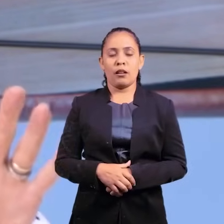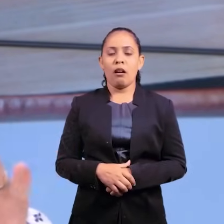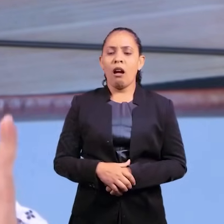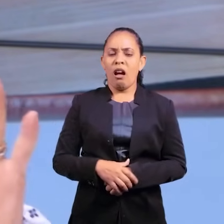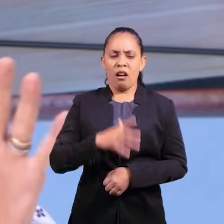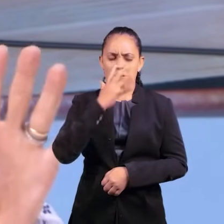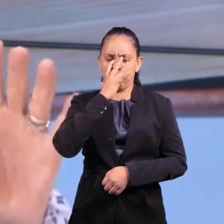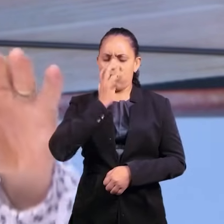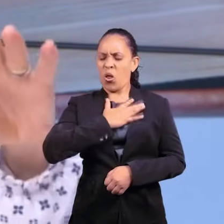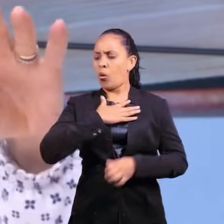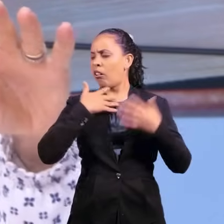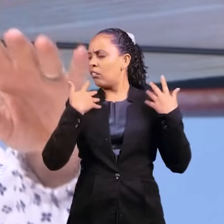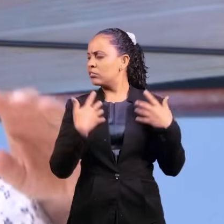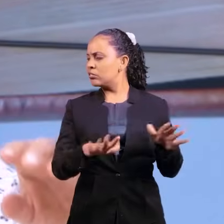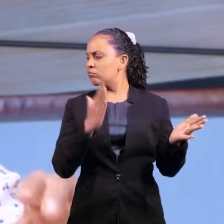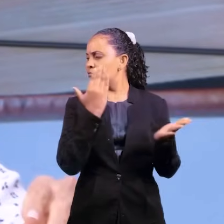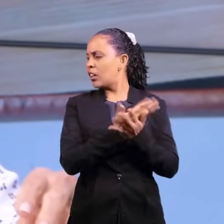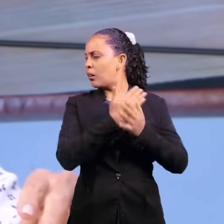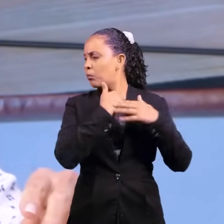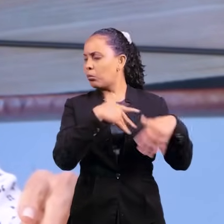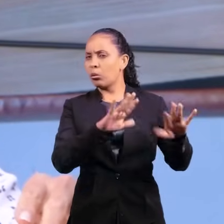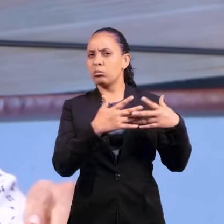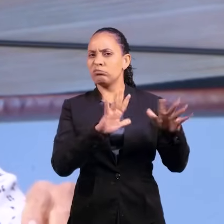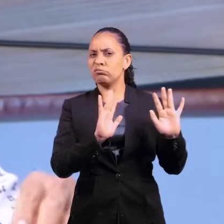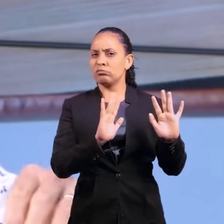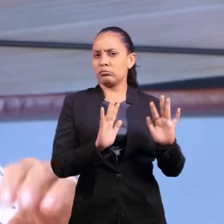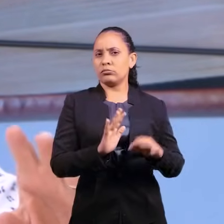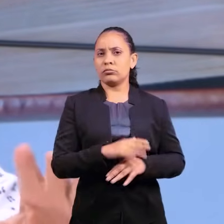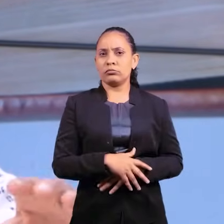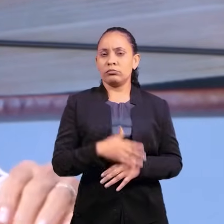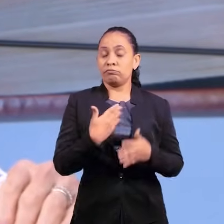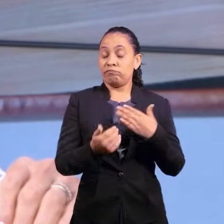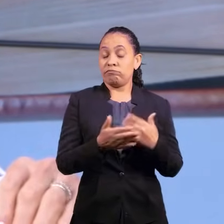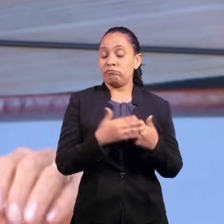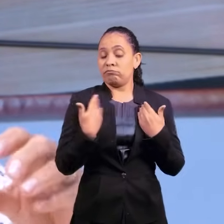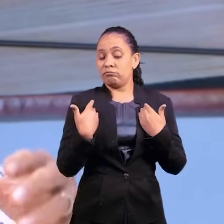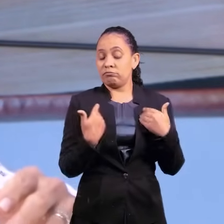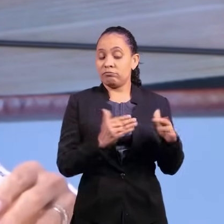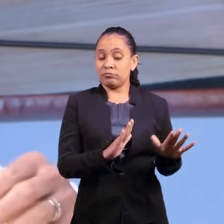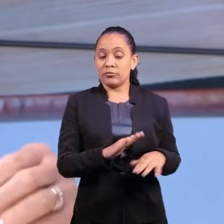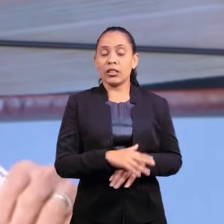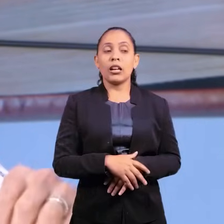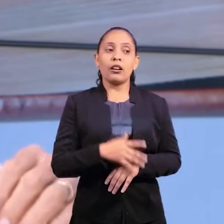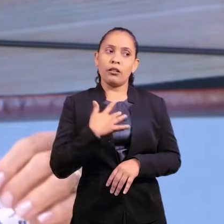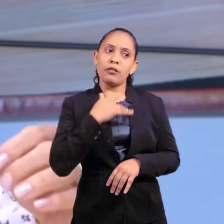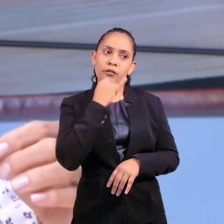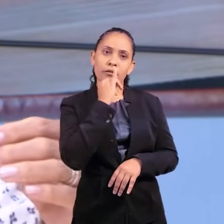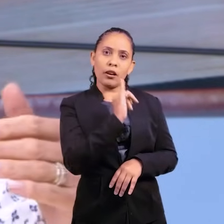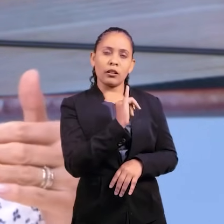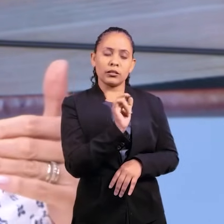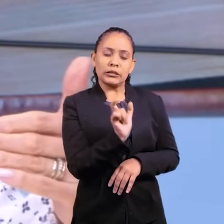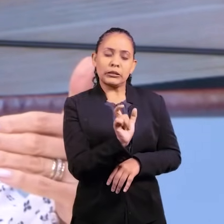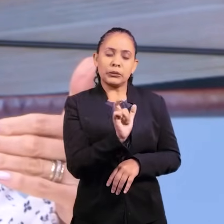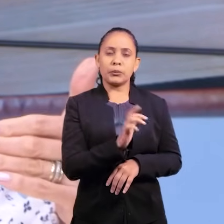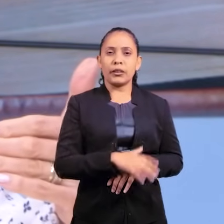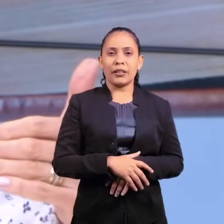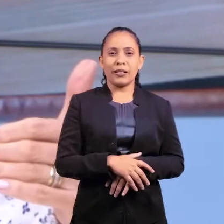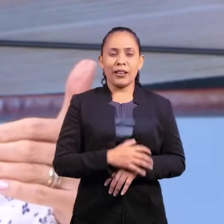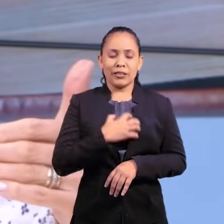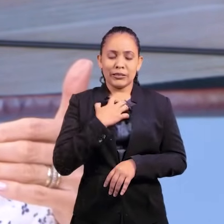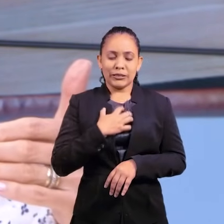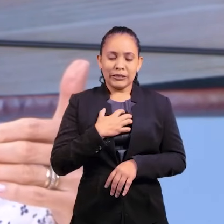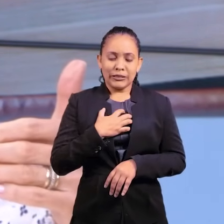me ofendeu, deixa para lá, tá tudo certo. Não, deixa. Não deixa não. Trata, porque coisas pequenas às vezes vivem